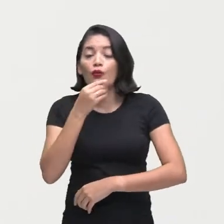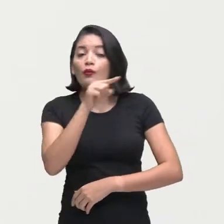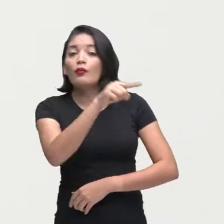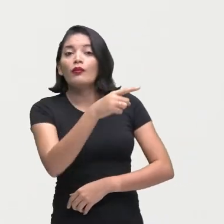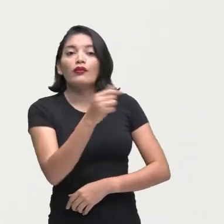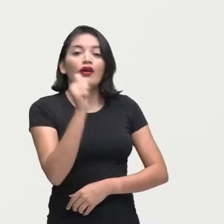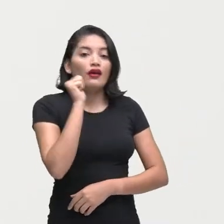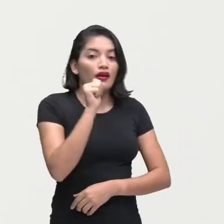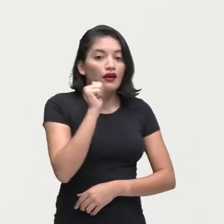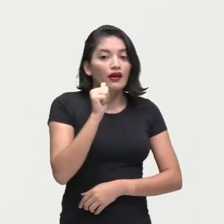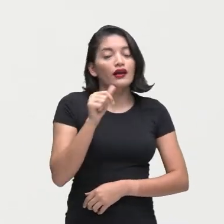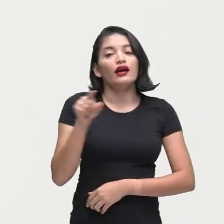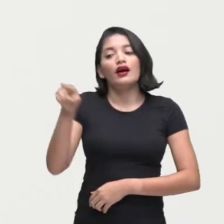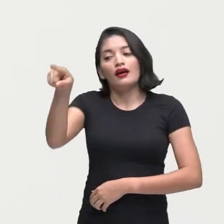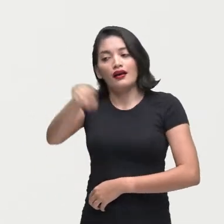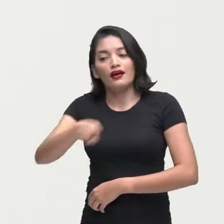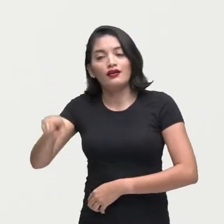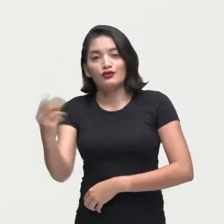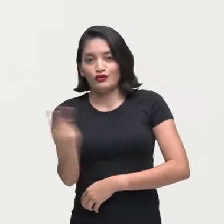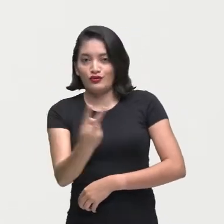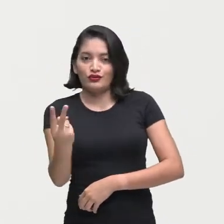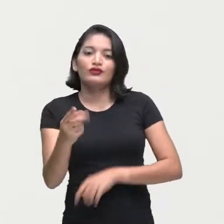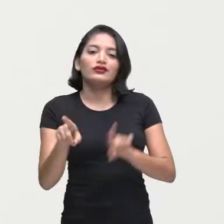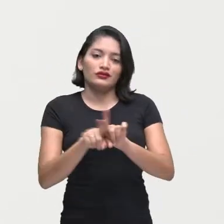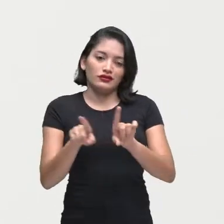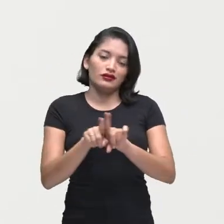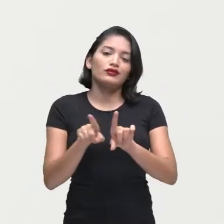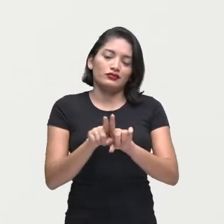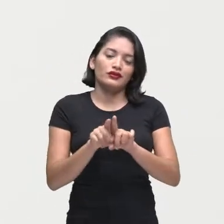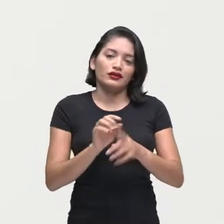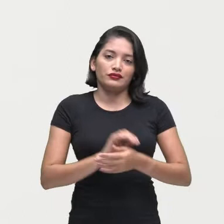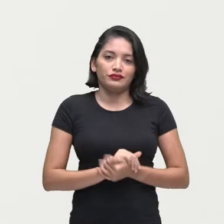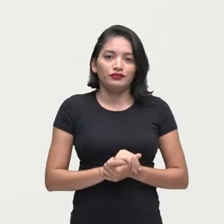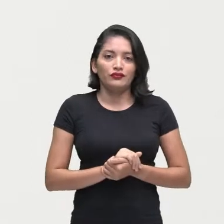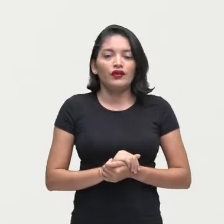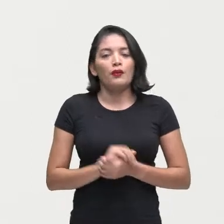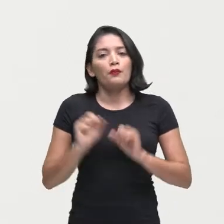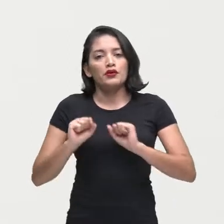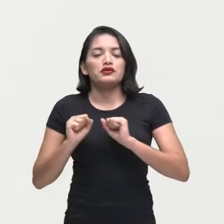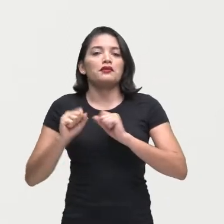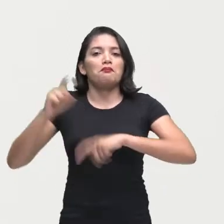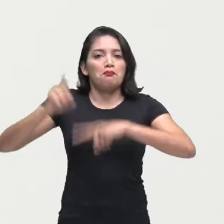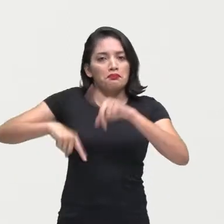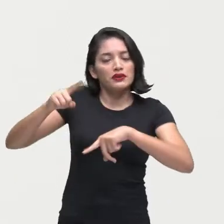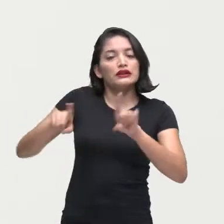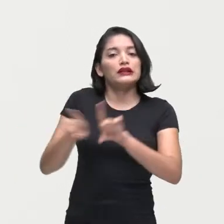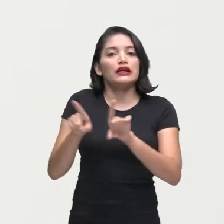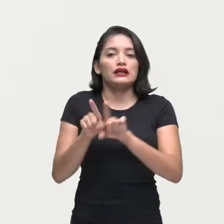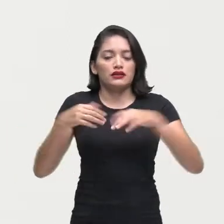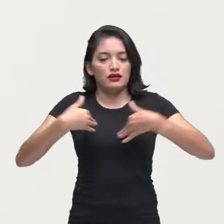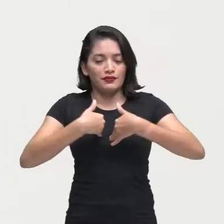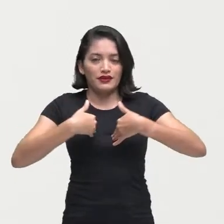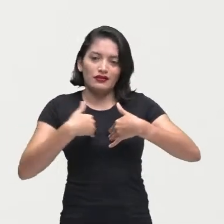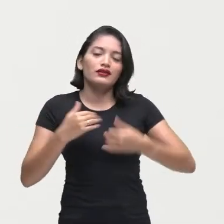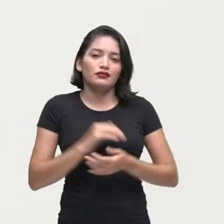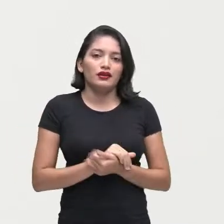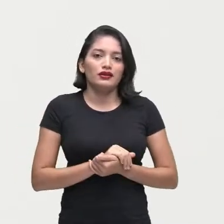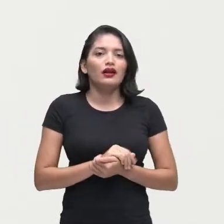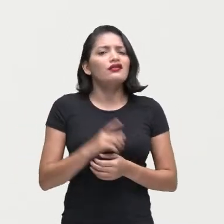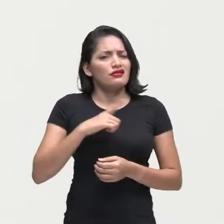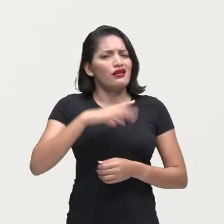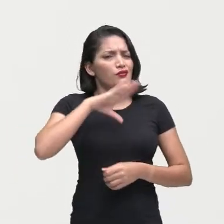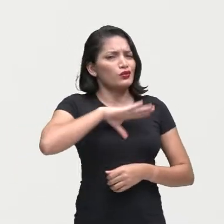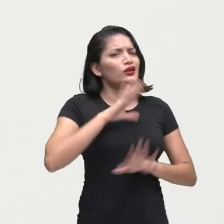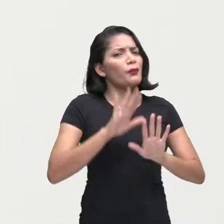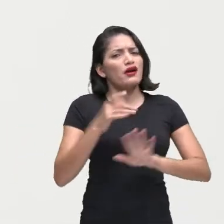o kit ele ou ela né no caso de coisas objetos e animais não temos isso assim no português